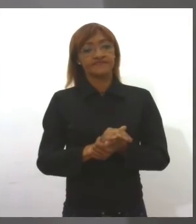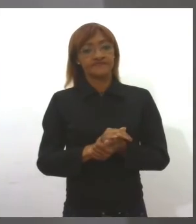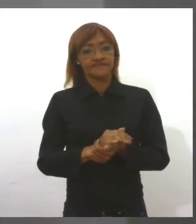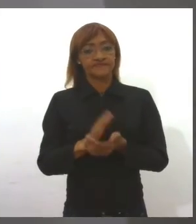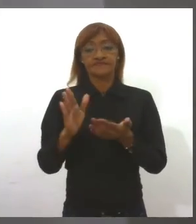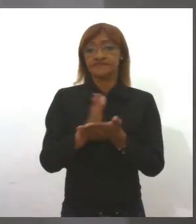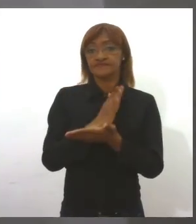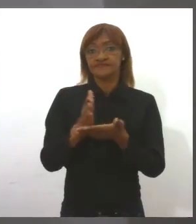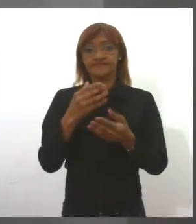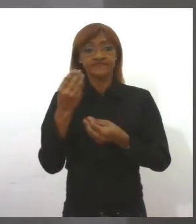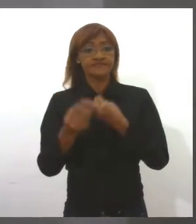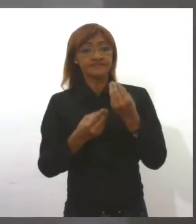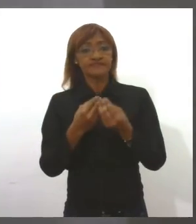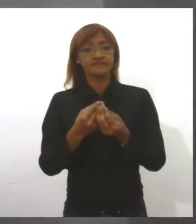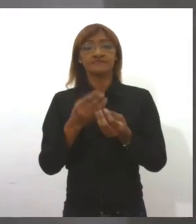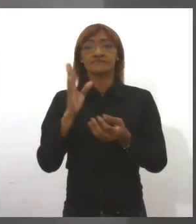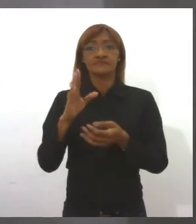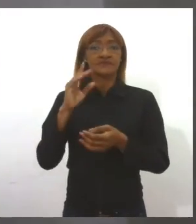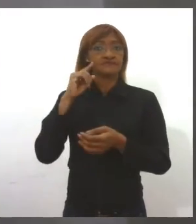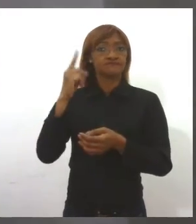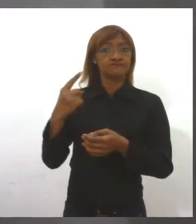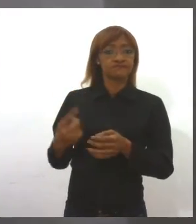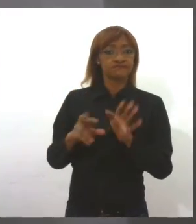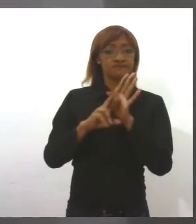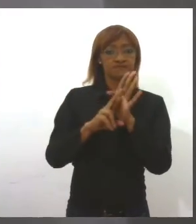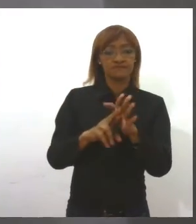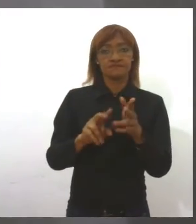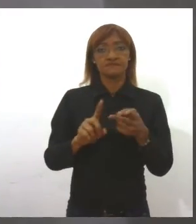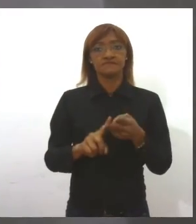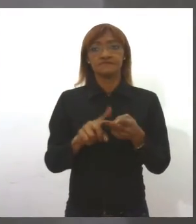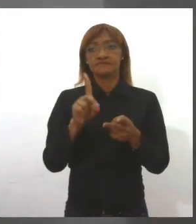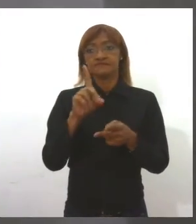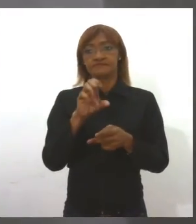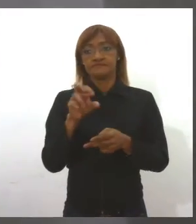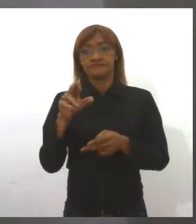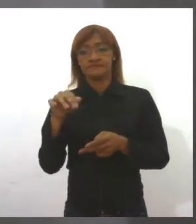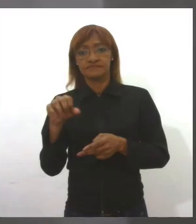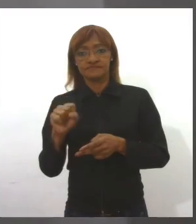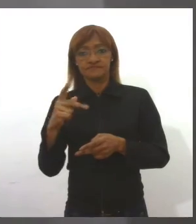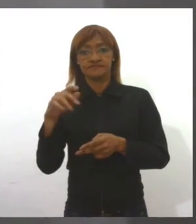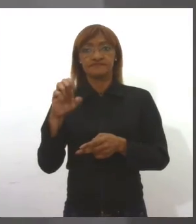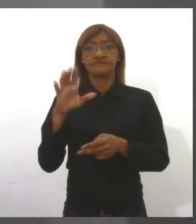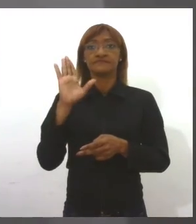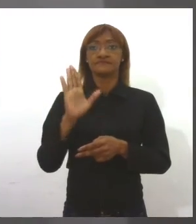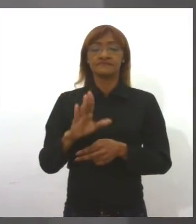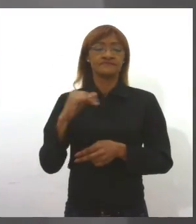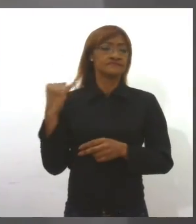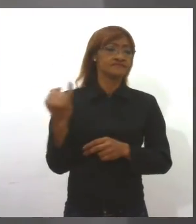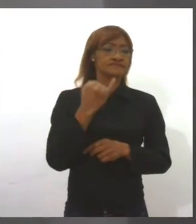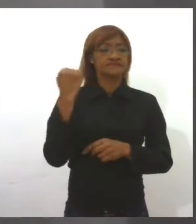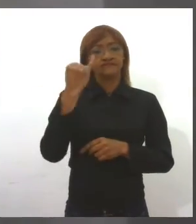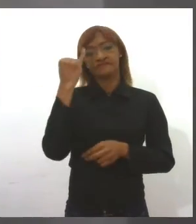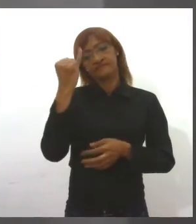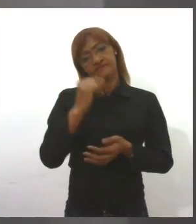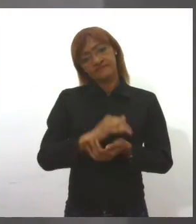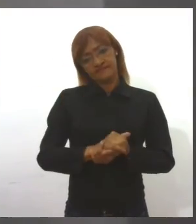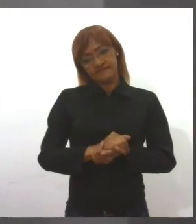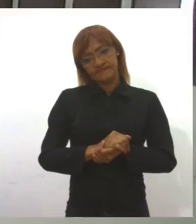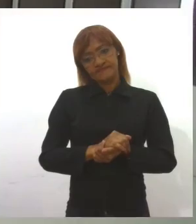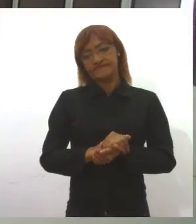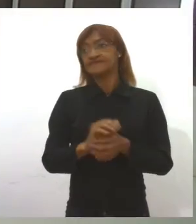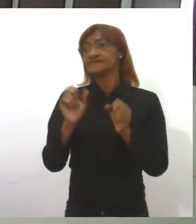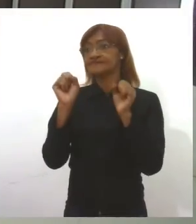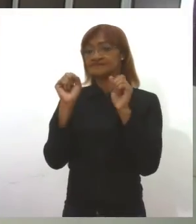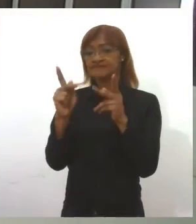escritórios de advocacia, o representante de Luiz Moura do DIESE, são de fundamental importância para esse debate. Ok,